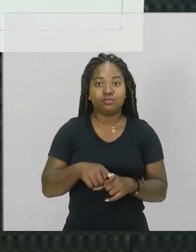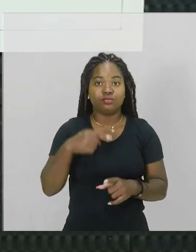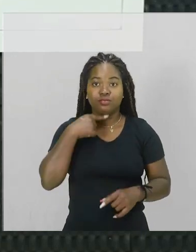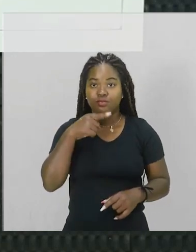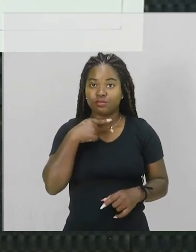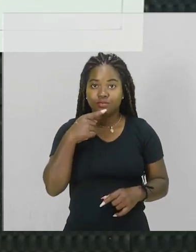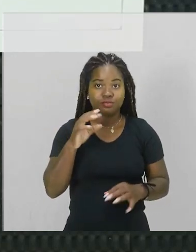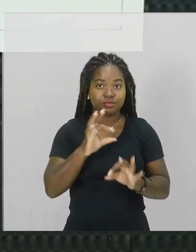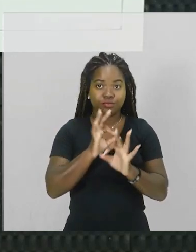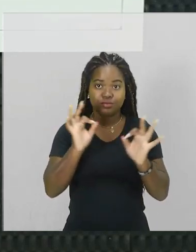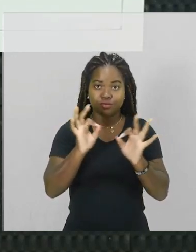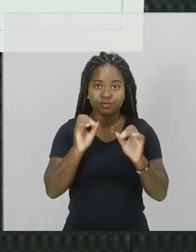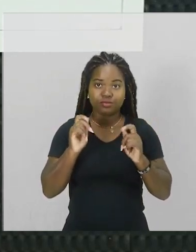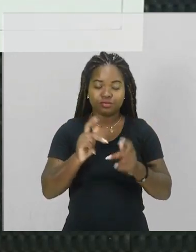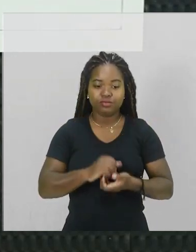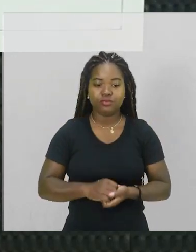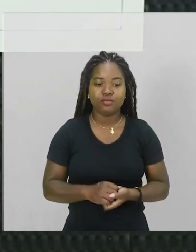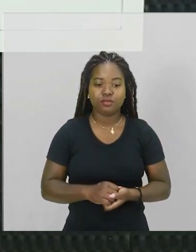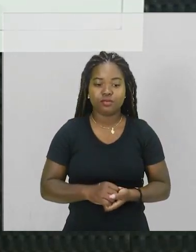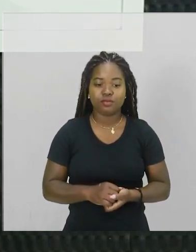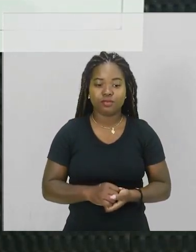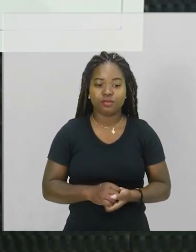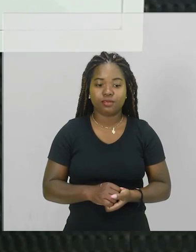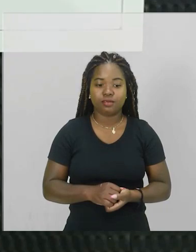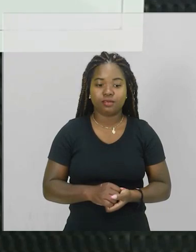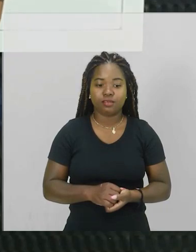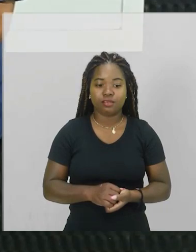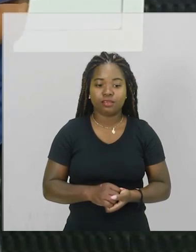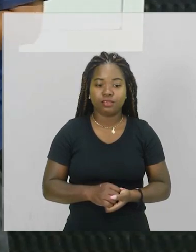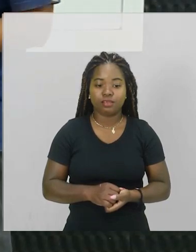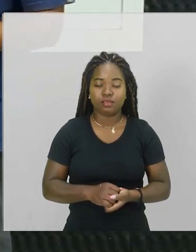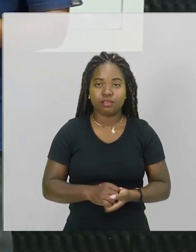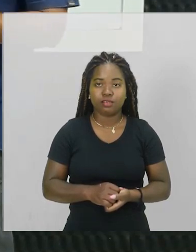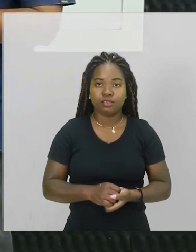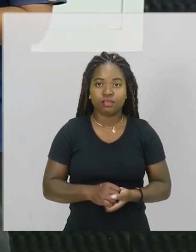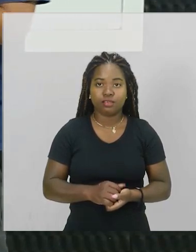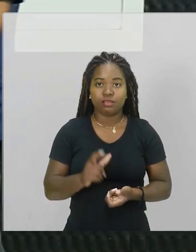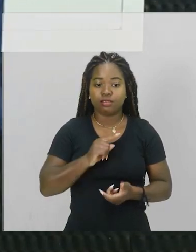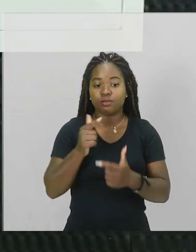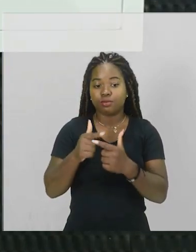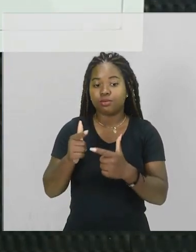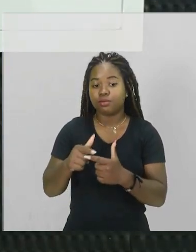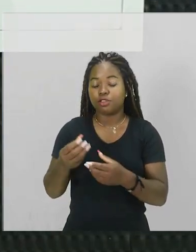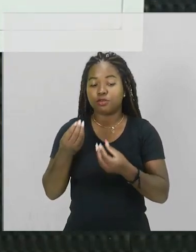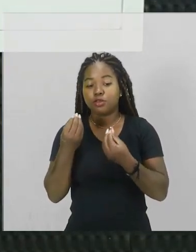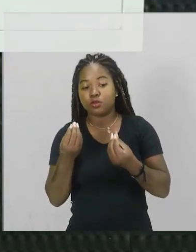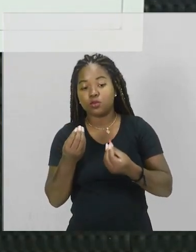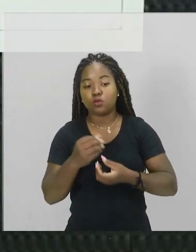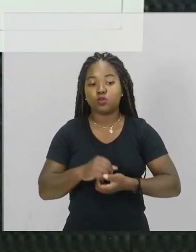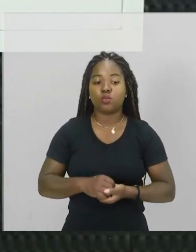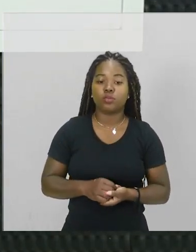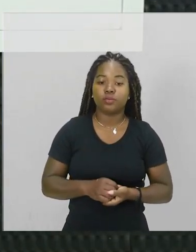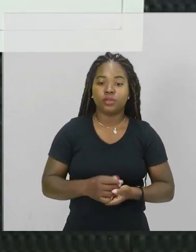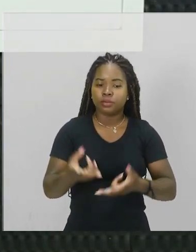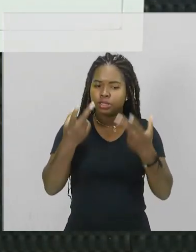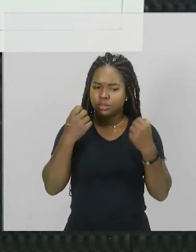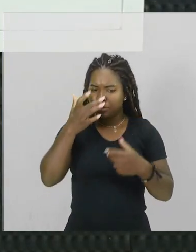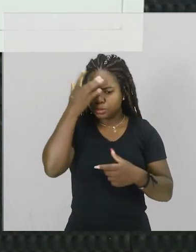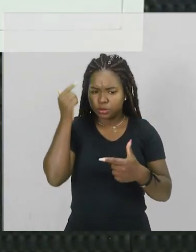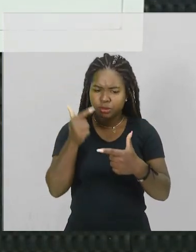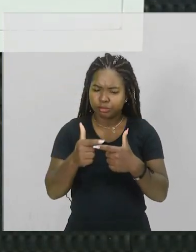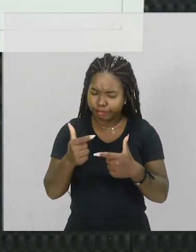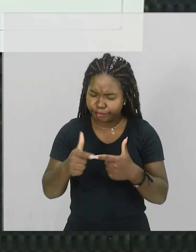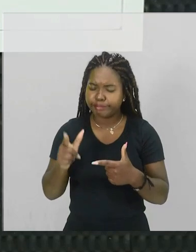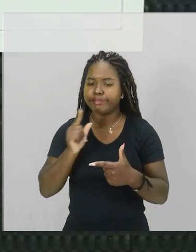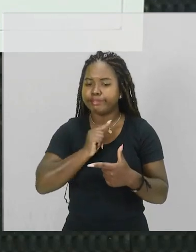certo? Então, a figura, né, da percepção de quem tem esse tipo de daltonismo vai ser o seguinte, certo? Vai ser o